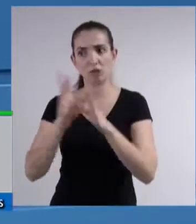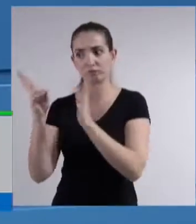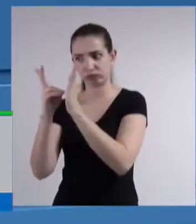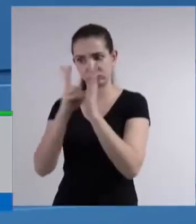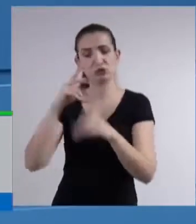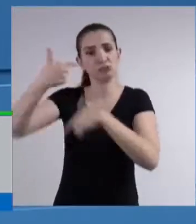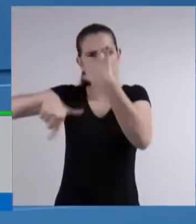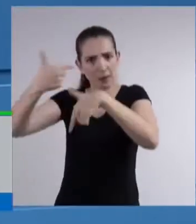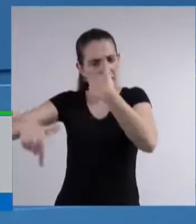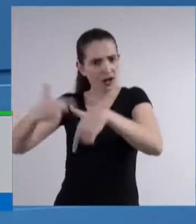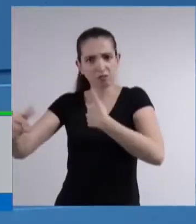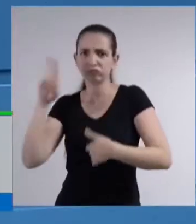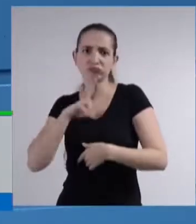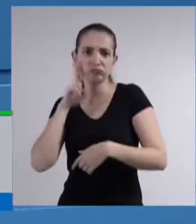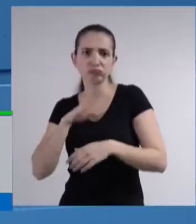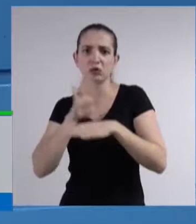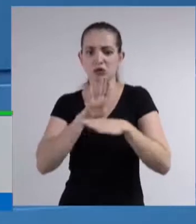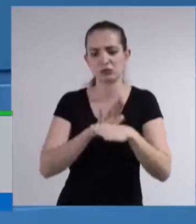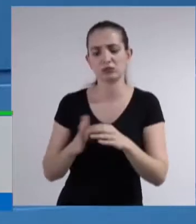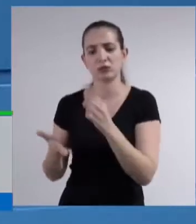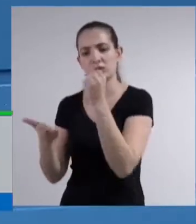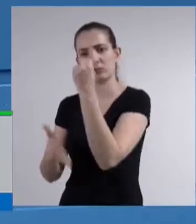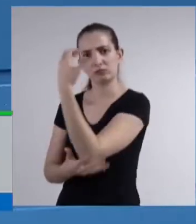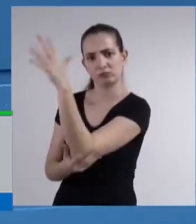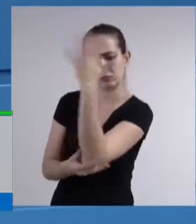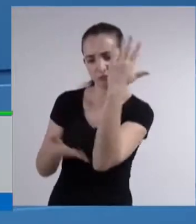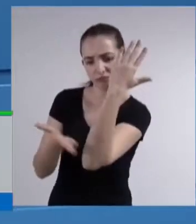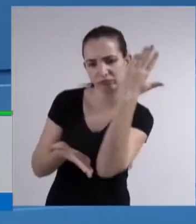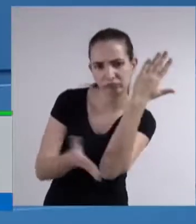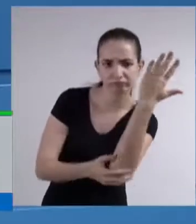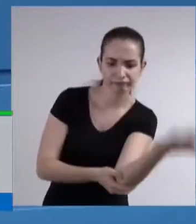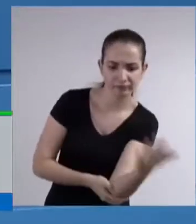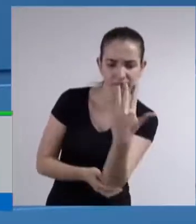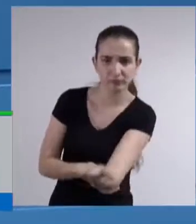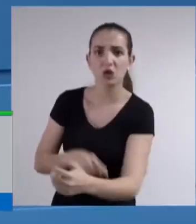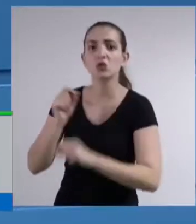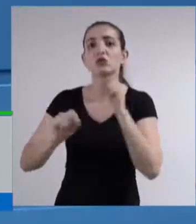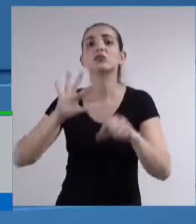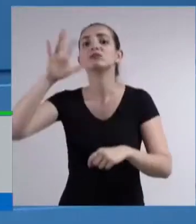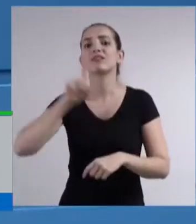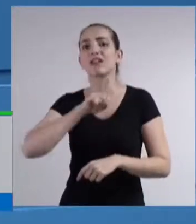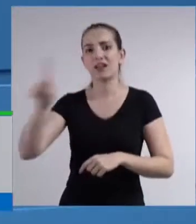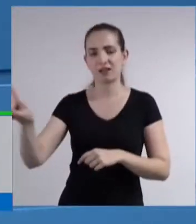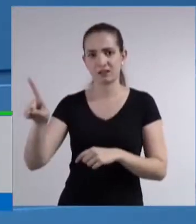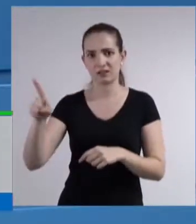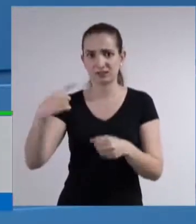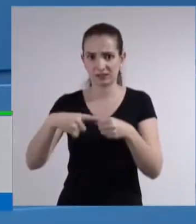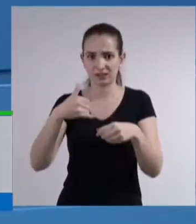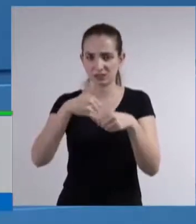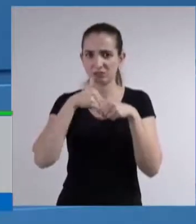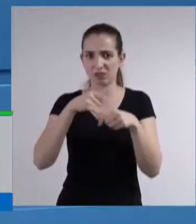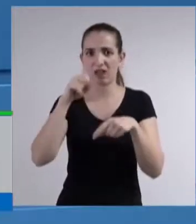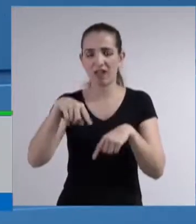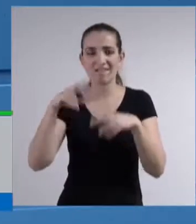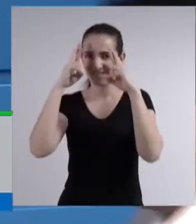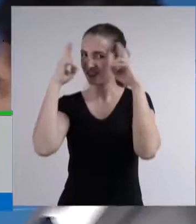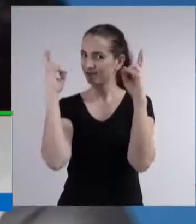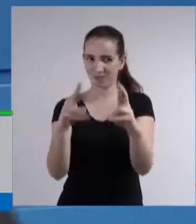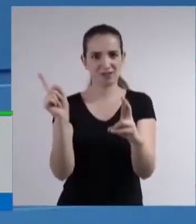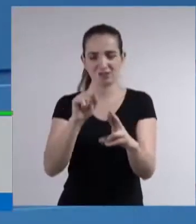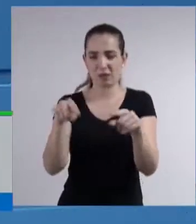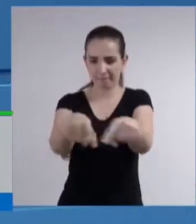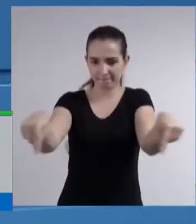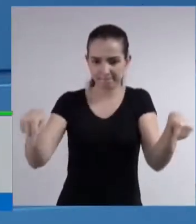está acontecendo em Carapó é um desrespeito contra a propriedade privada, porque toda